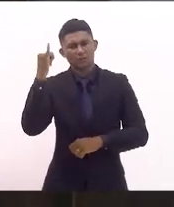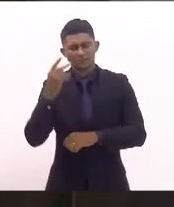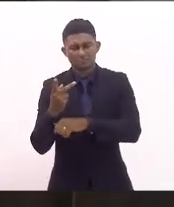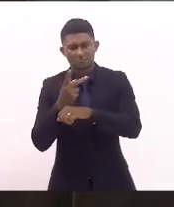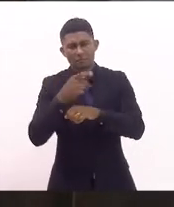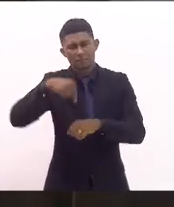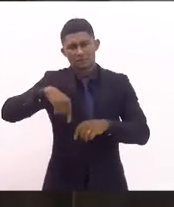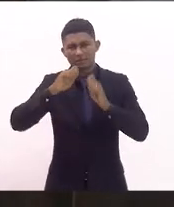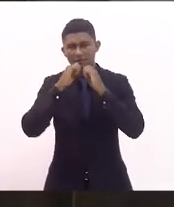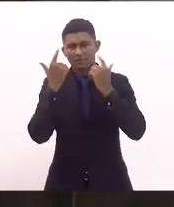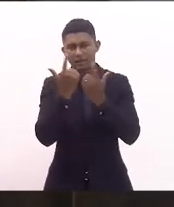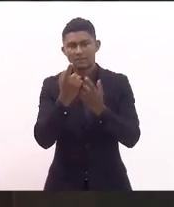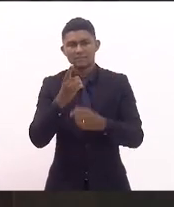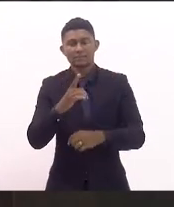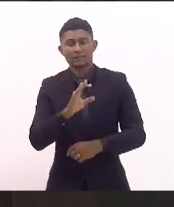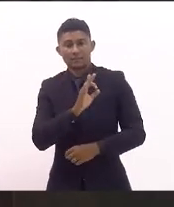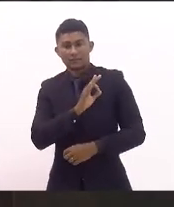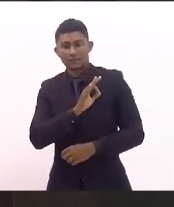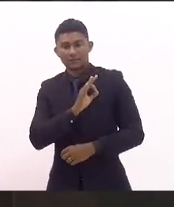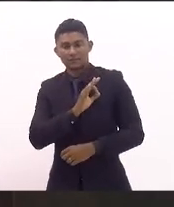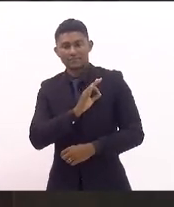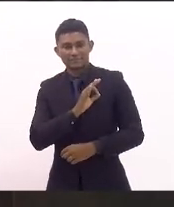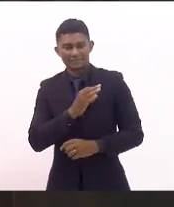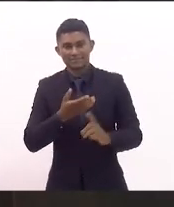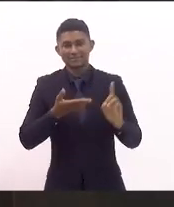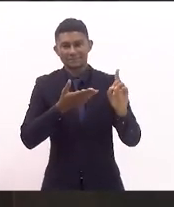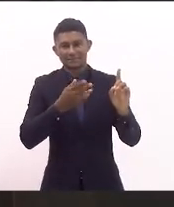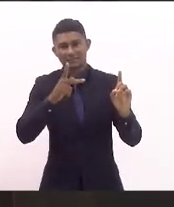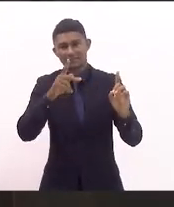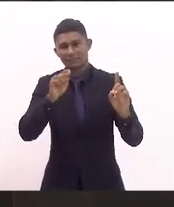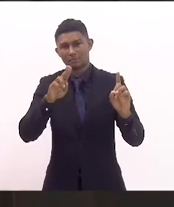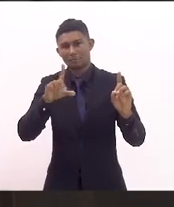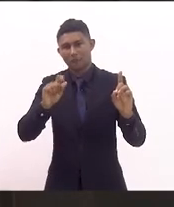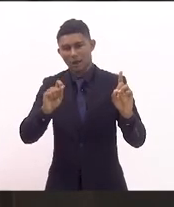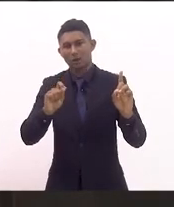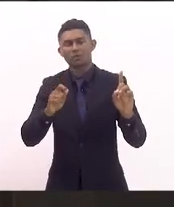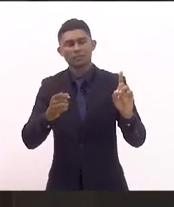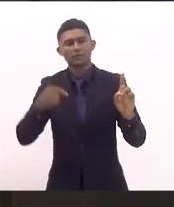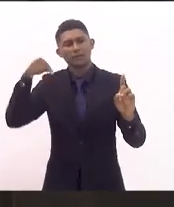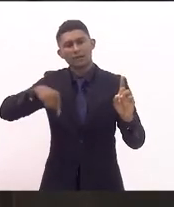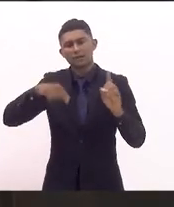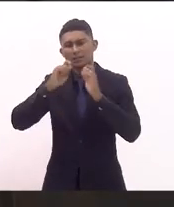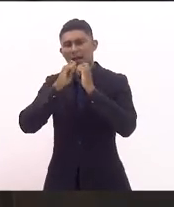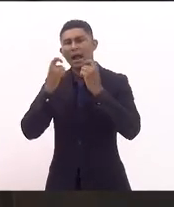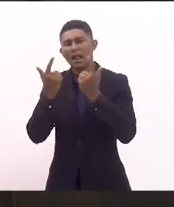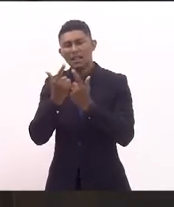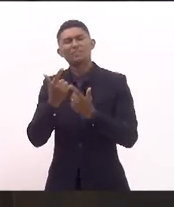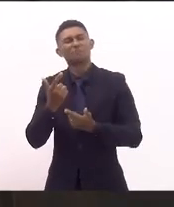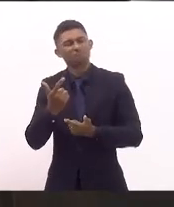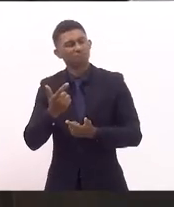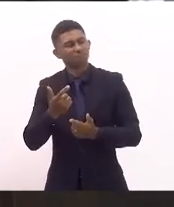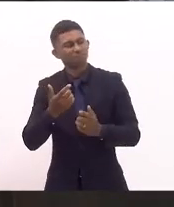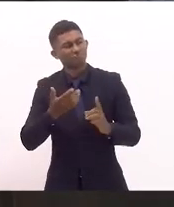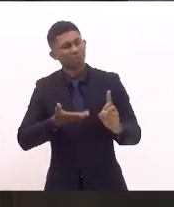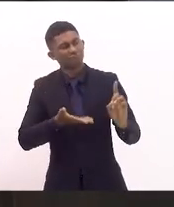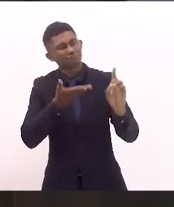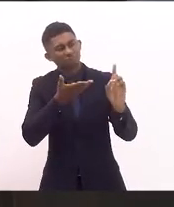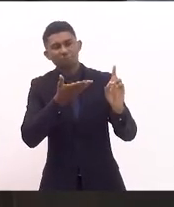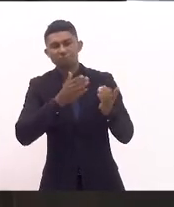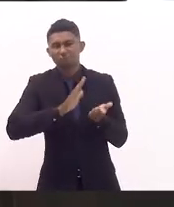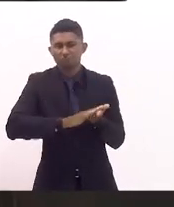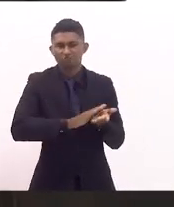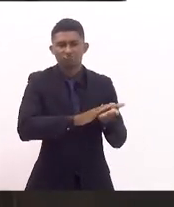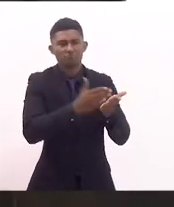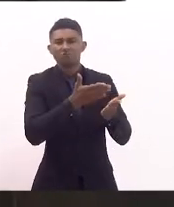delegada da Polícia Federal, Paula Mary Reis de Albuquerque, um reconhecimento do Parlamento Fluminense ao trabalho desenvolvido pela delegada, que